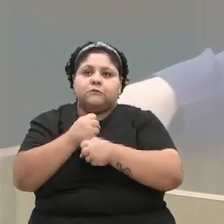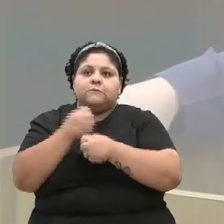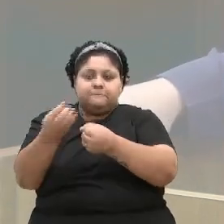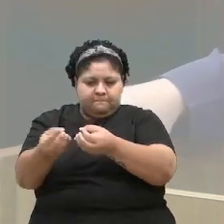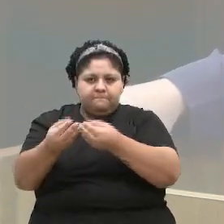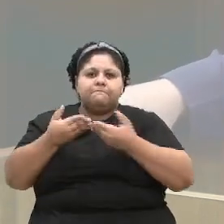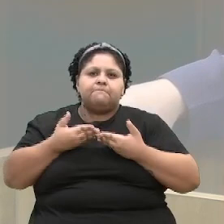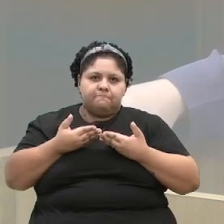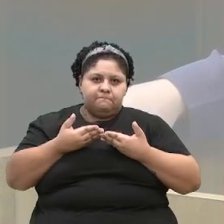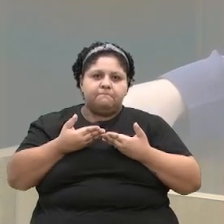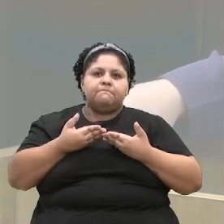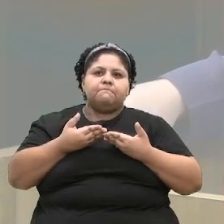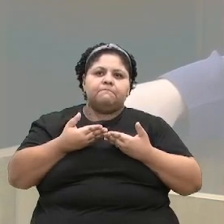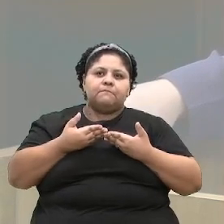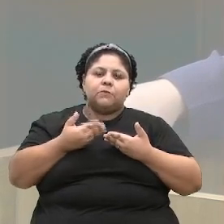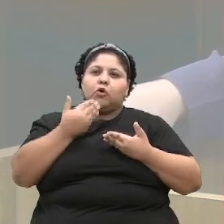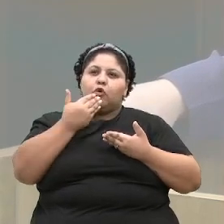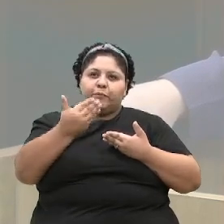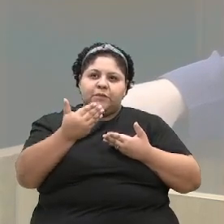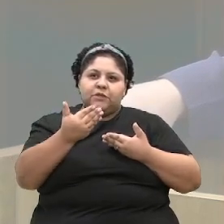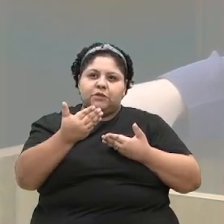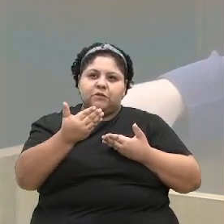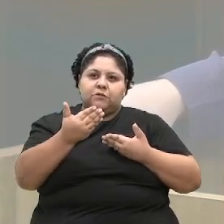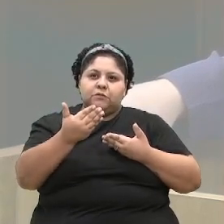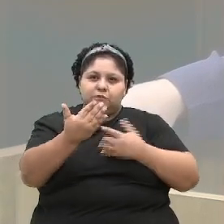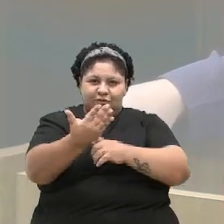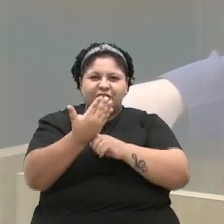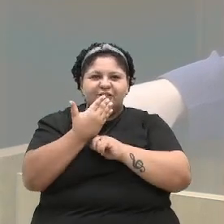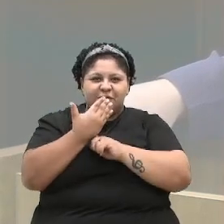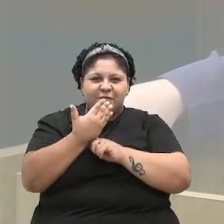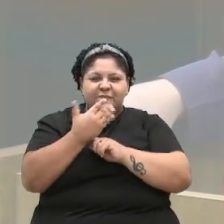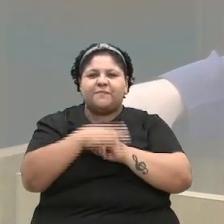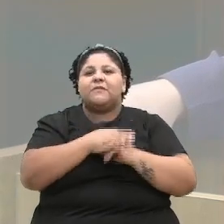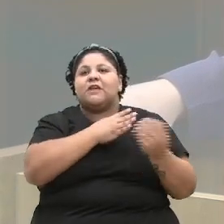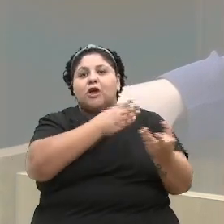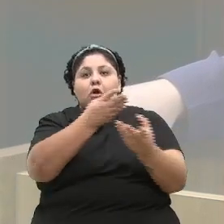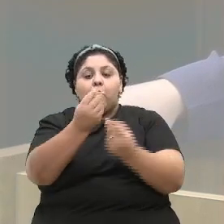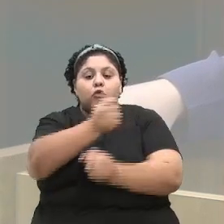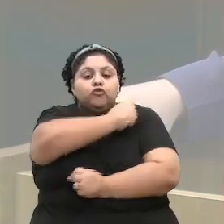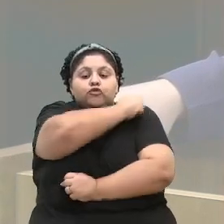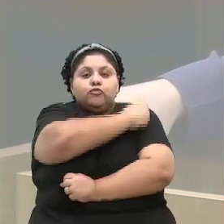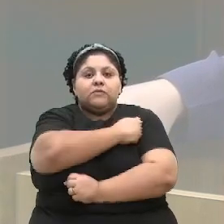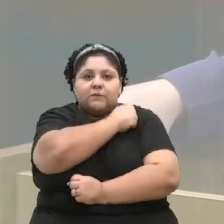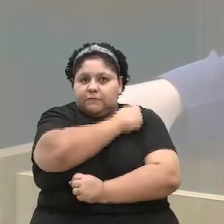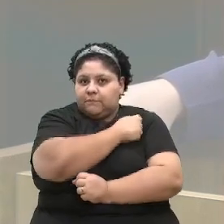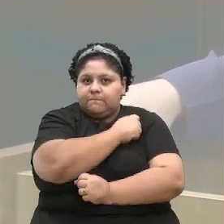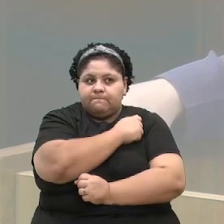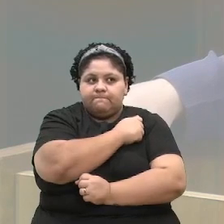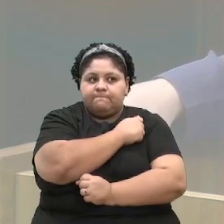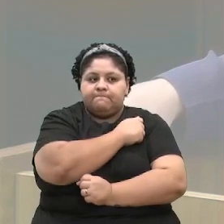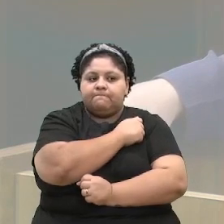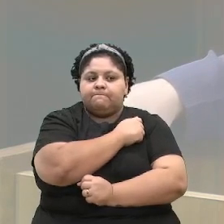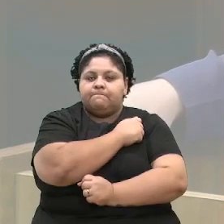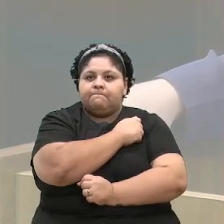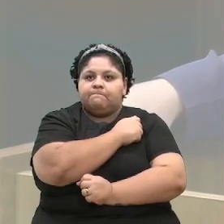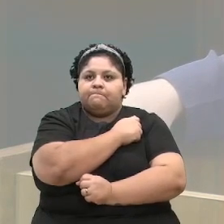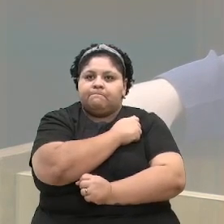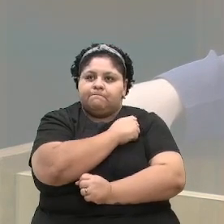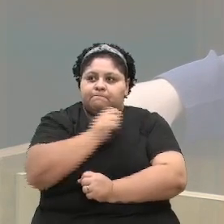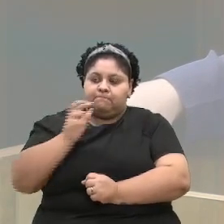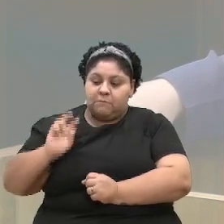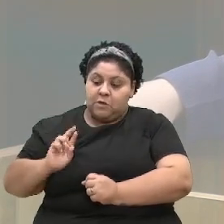Fantinel, o pedido de ajuda. Muitos alunos que acabam